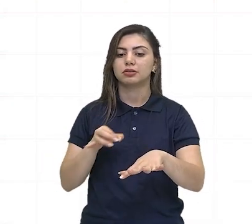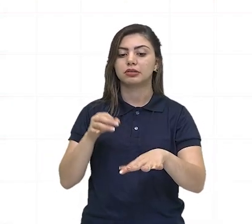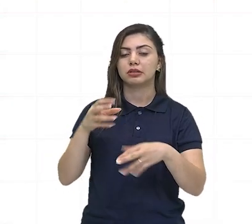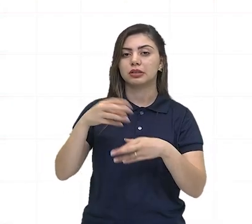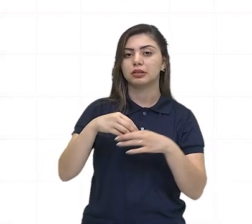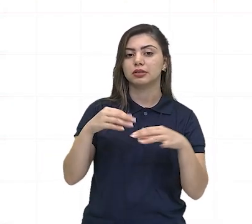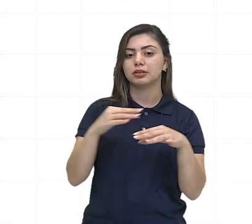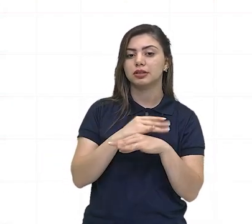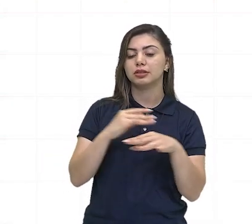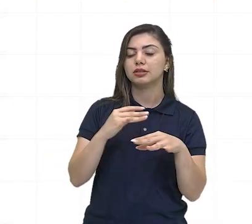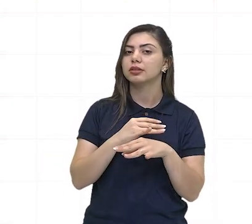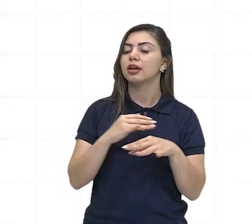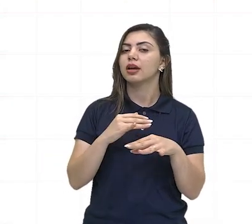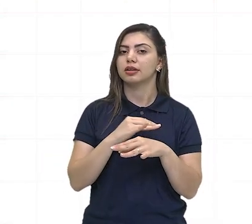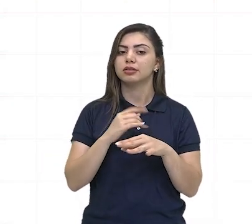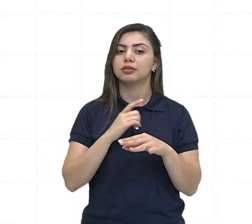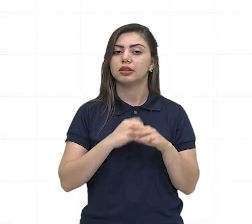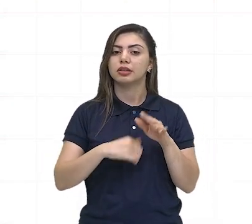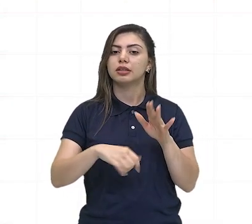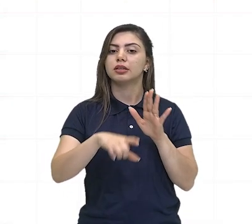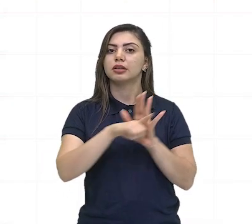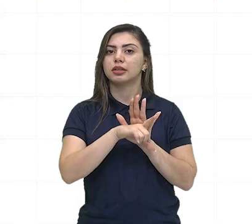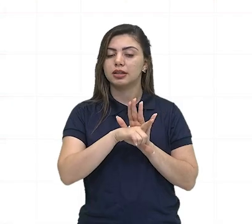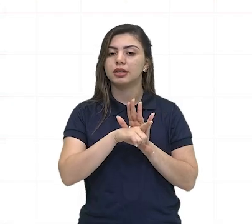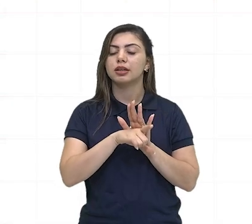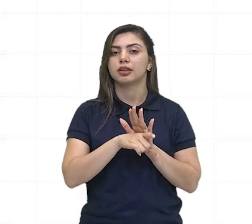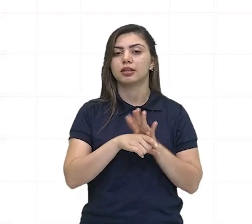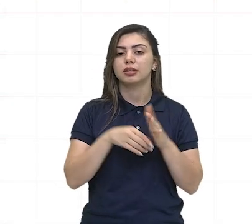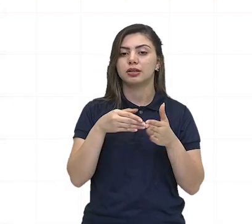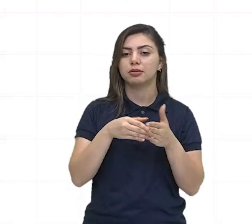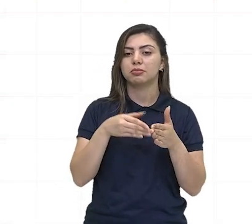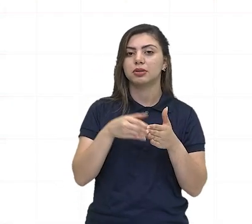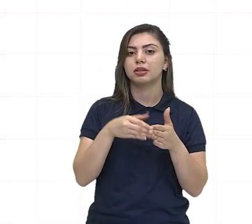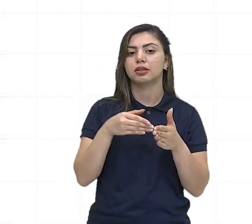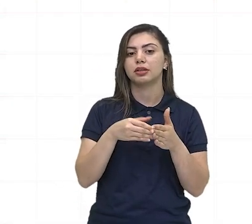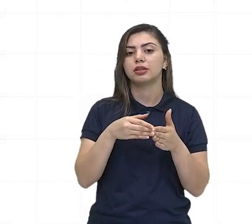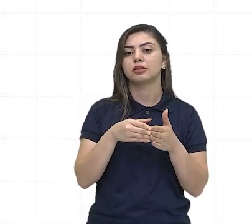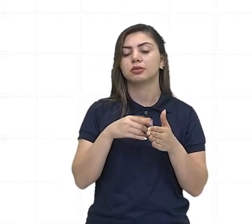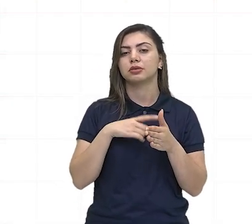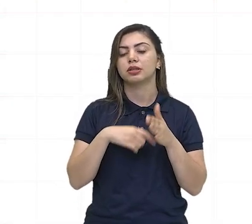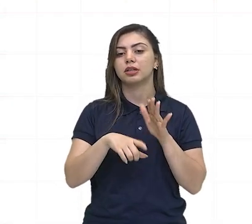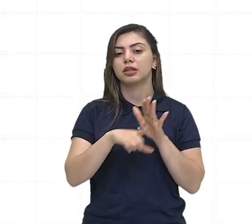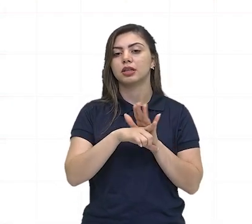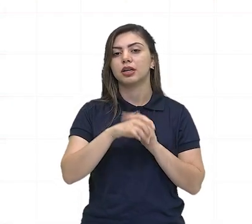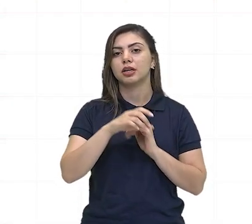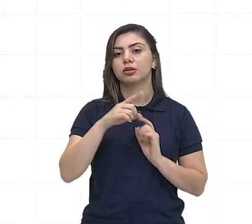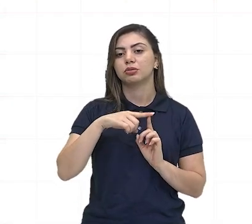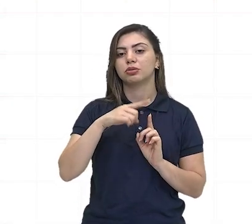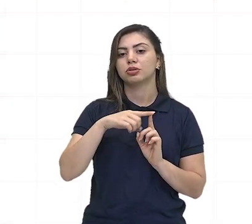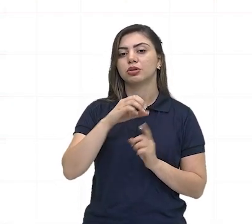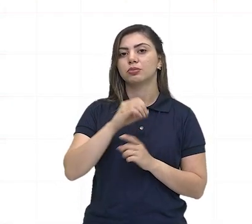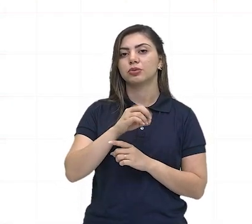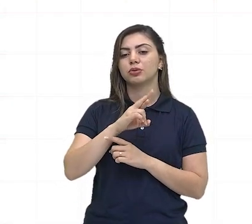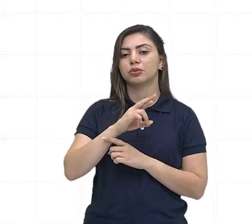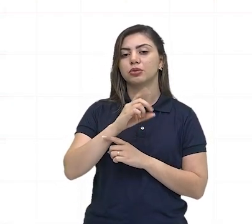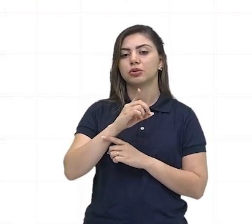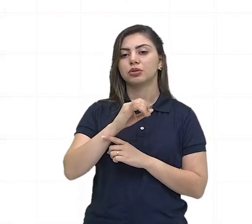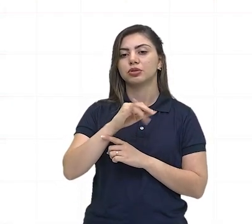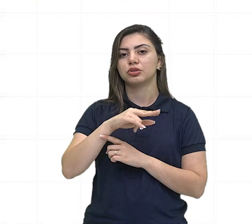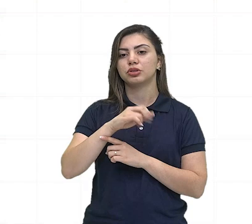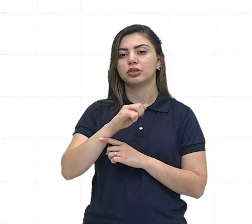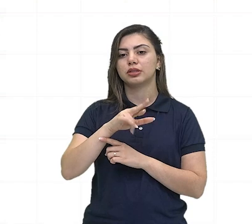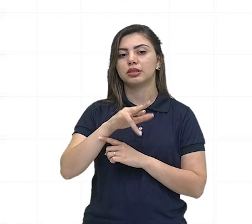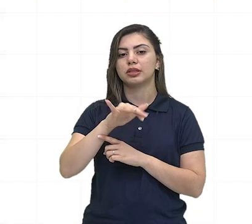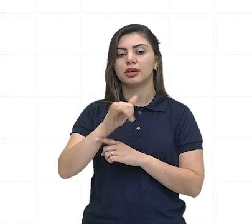intraurbanas, legalmente estabelecidas por meio de leis ordinárias e das câmaras